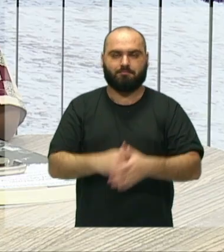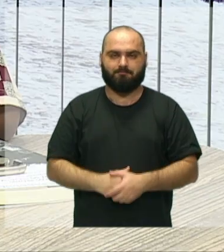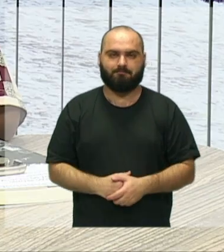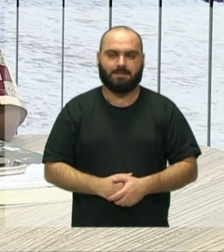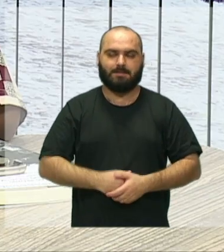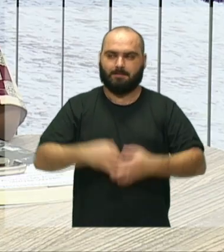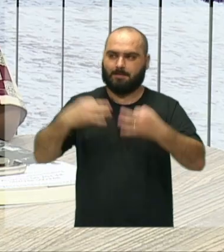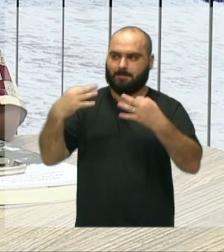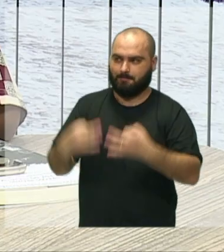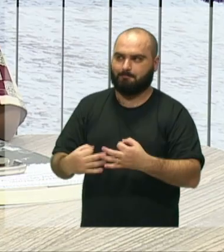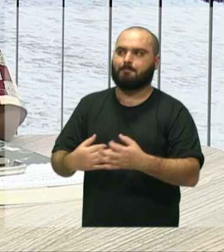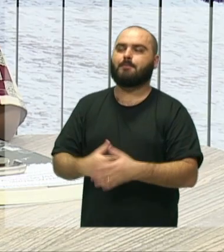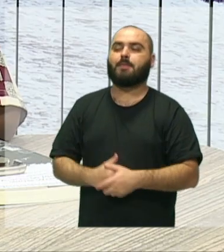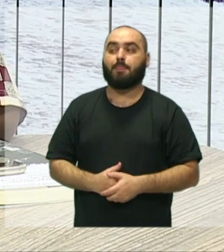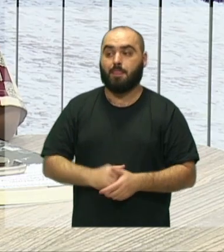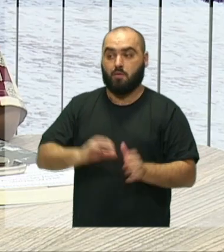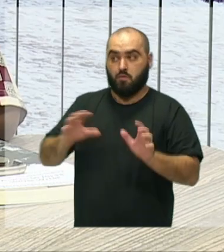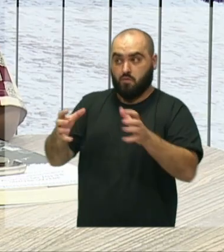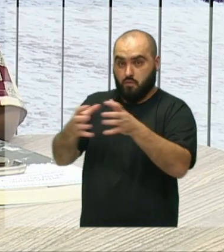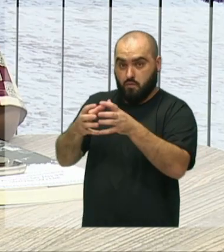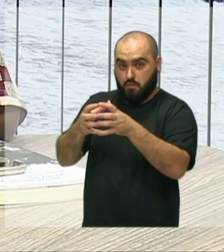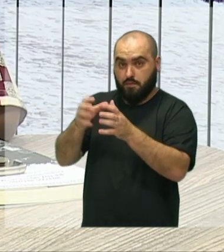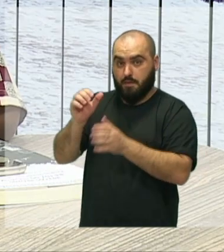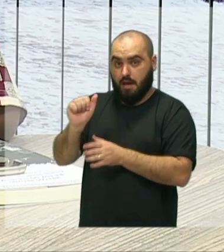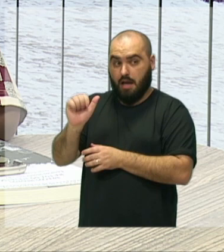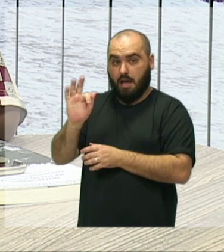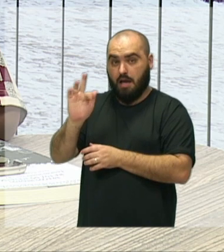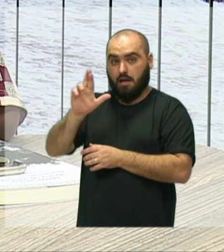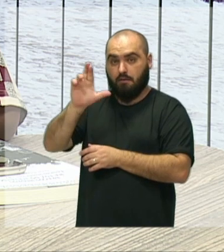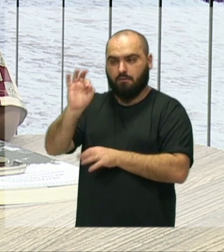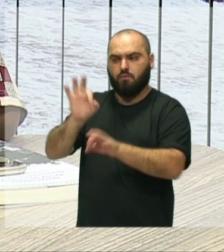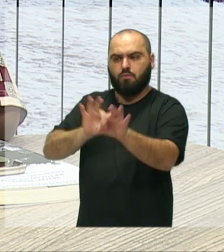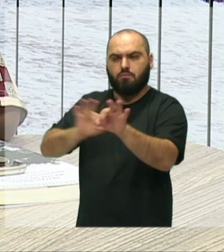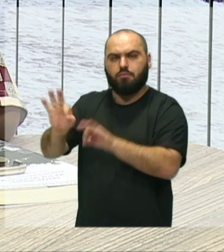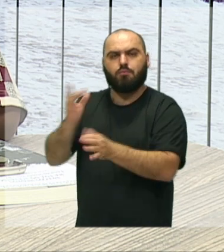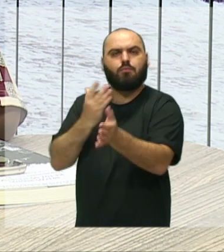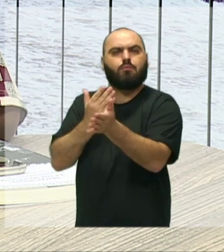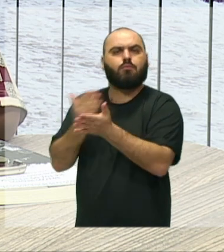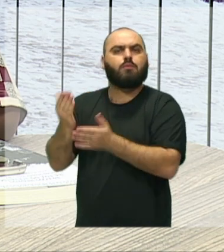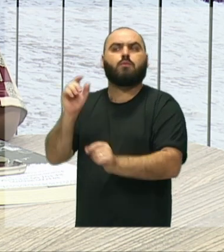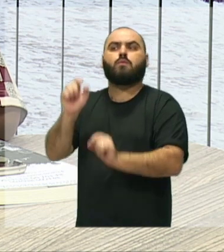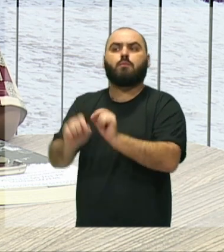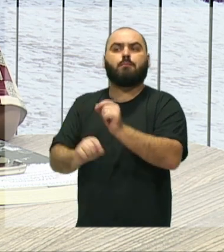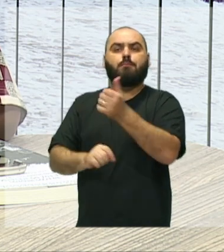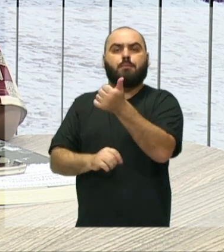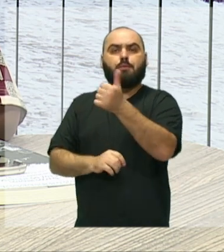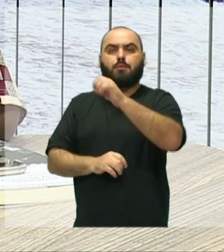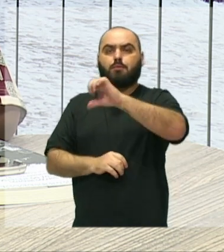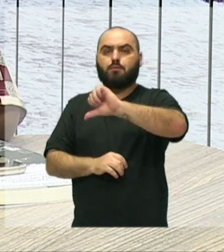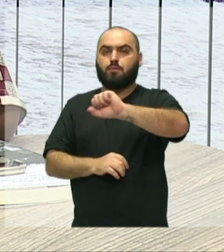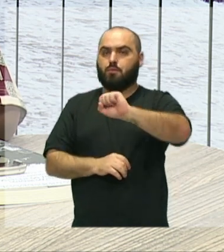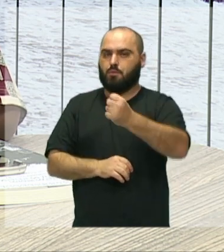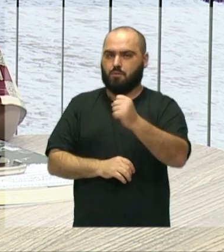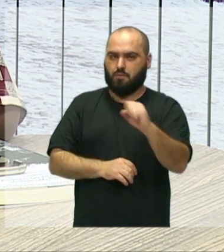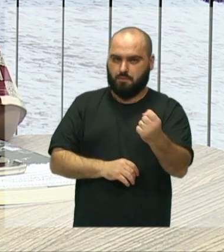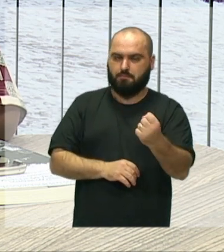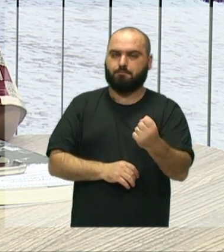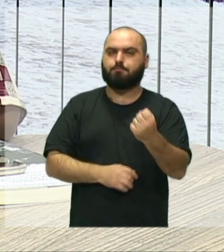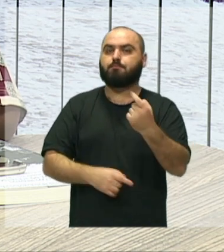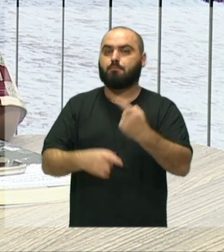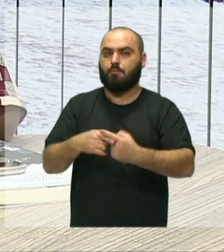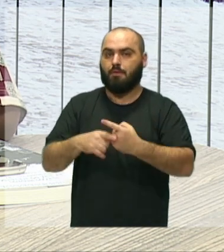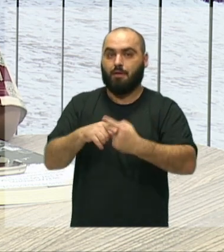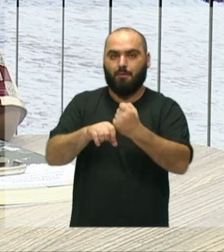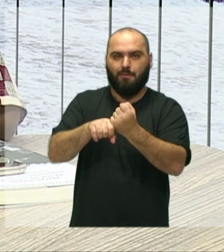Núcleo Afro, ele se organizou aqui em Itajaí a partir de 1988. 1988 foi o ano